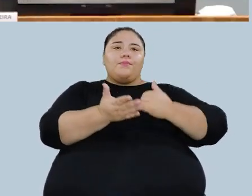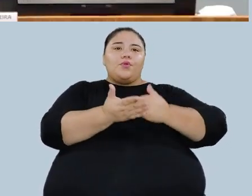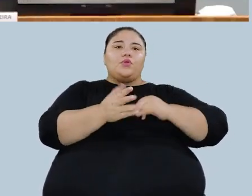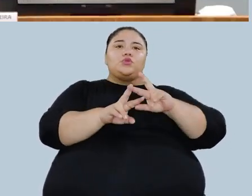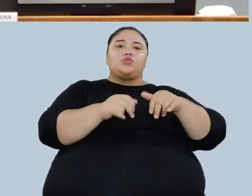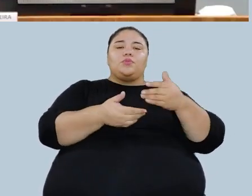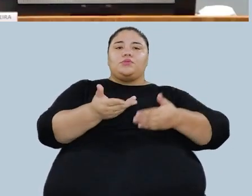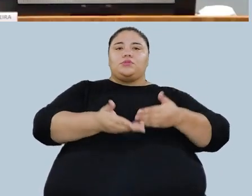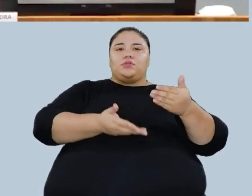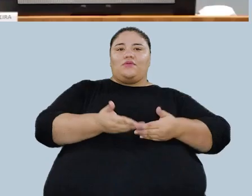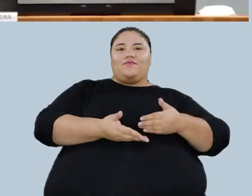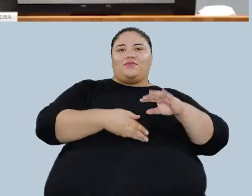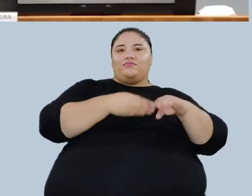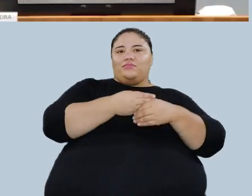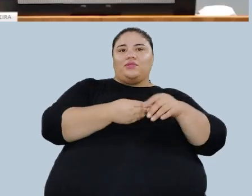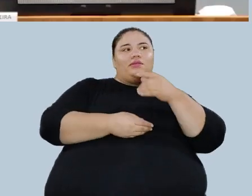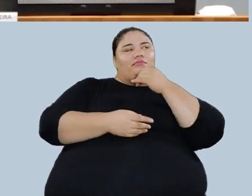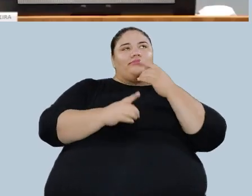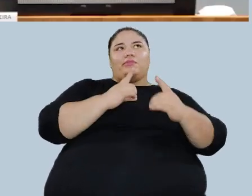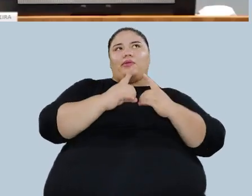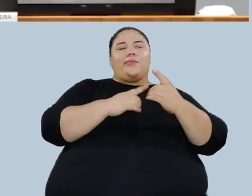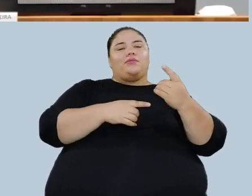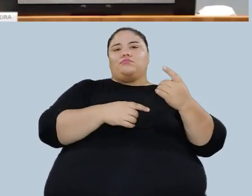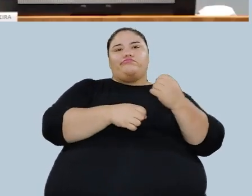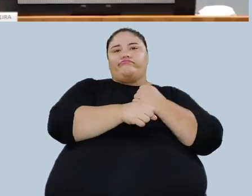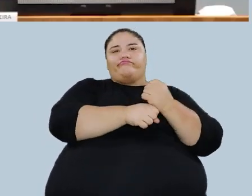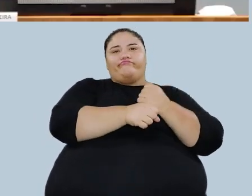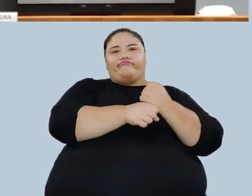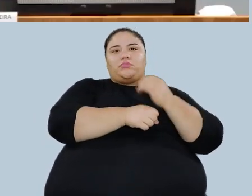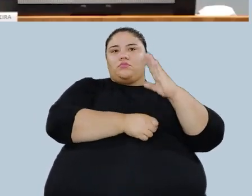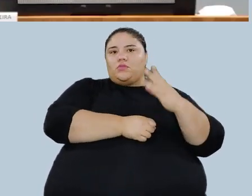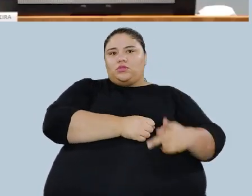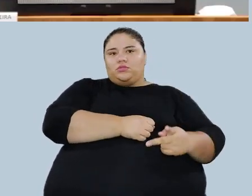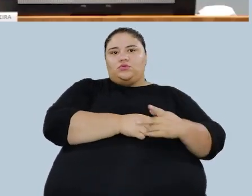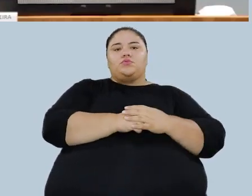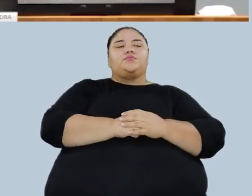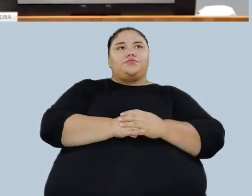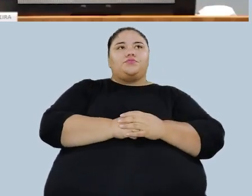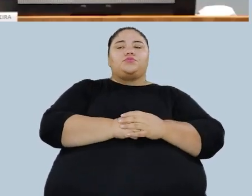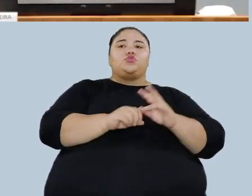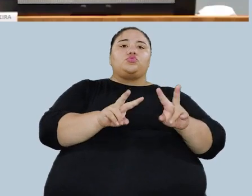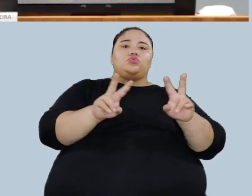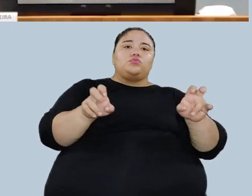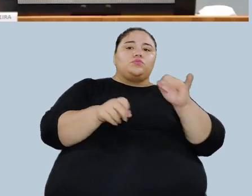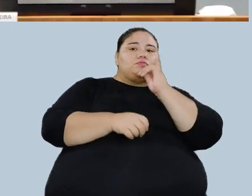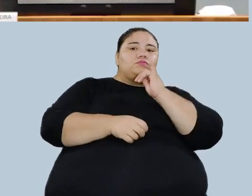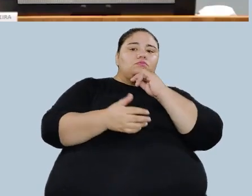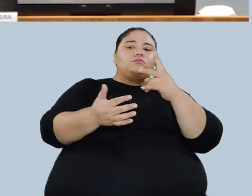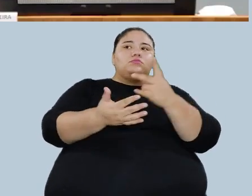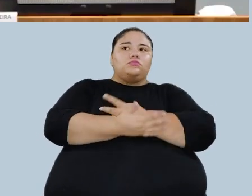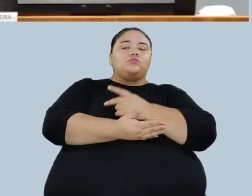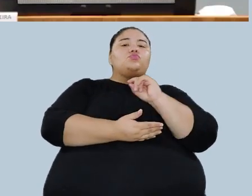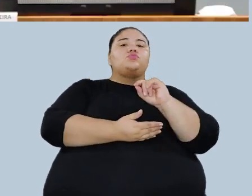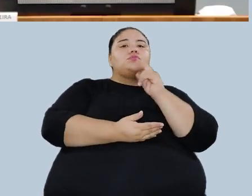sobre serviços, que foi um grande debate de décadas aqui no Brasil, seja sobre o que